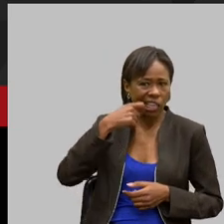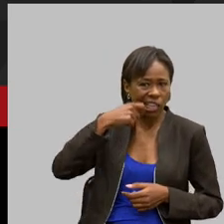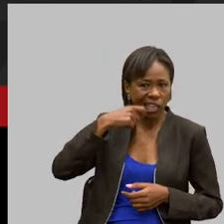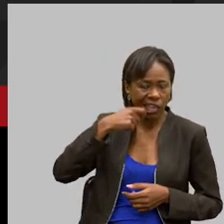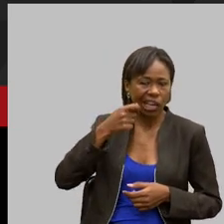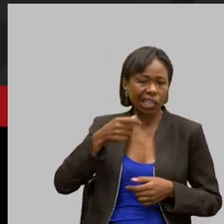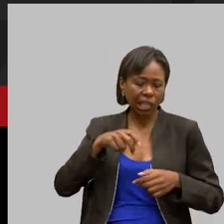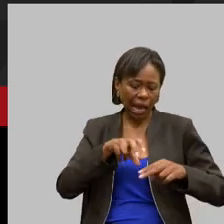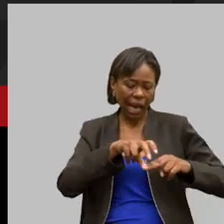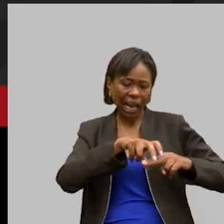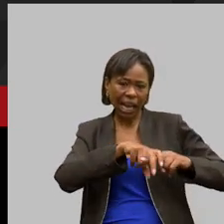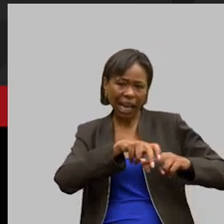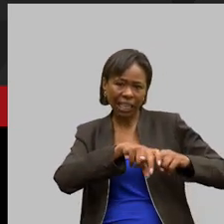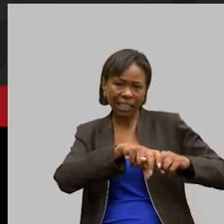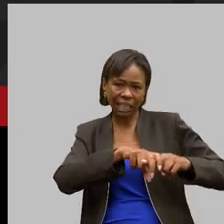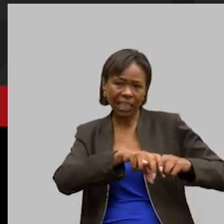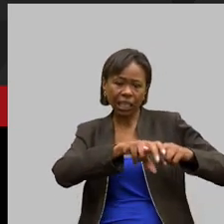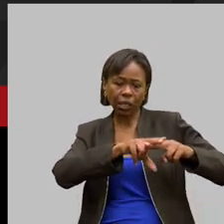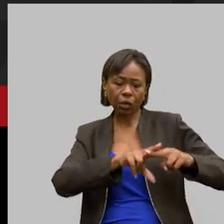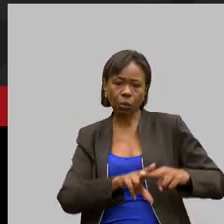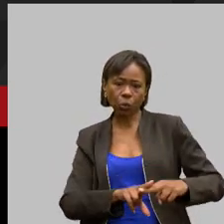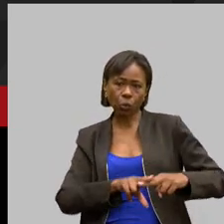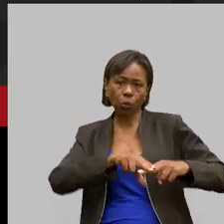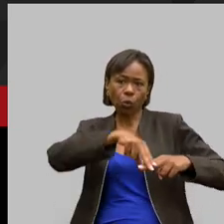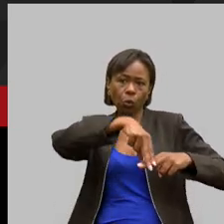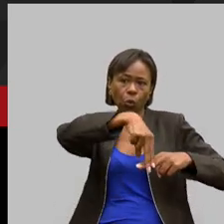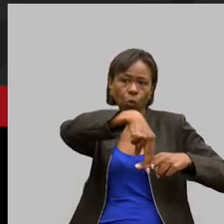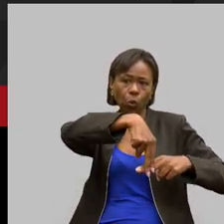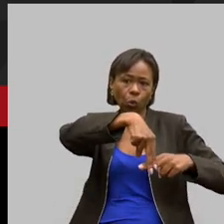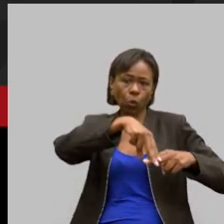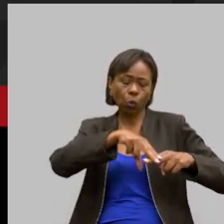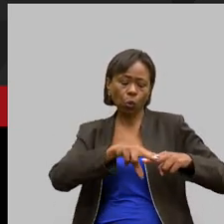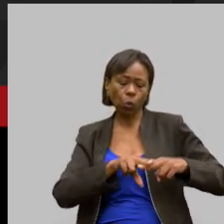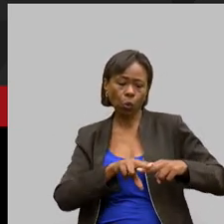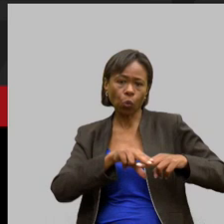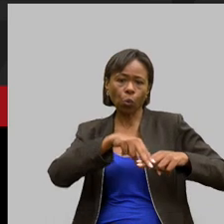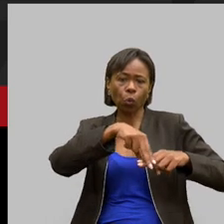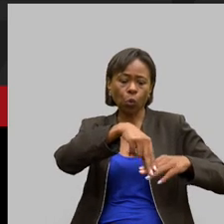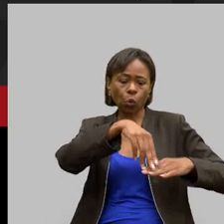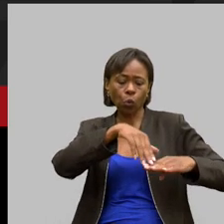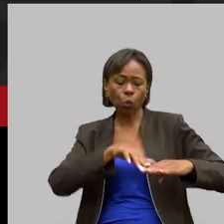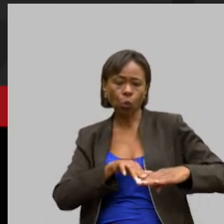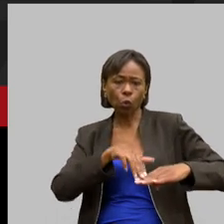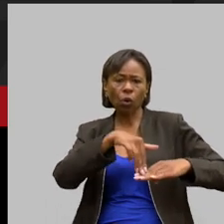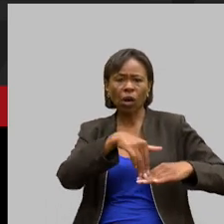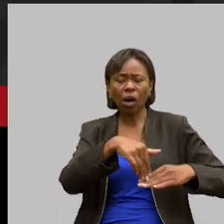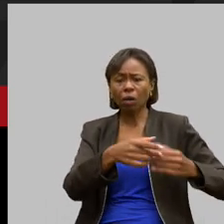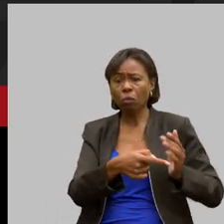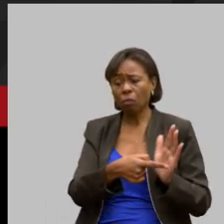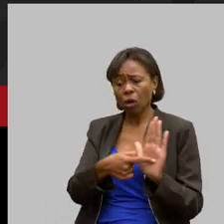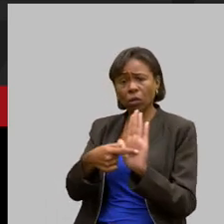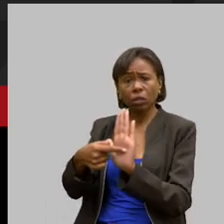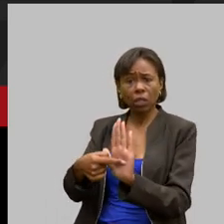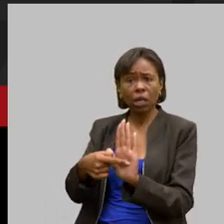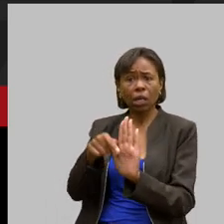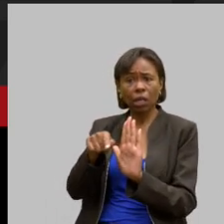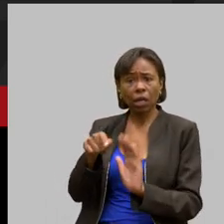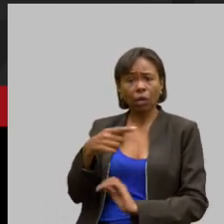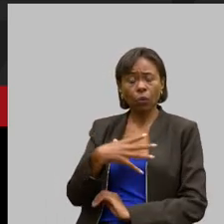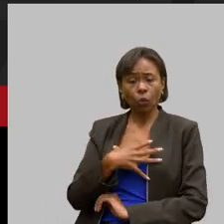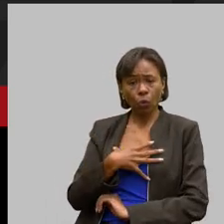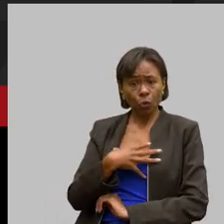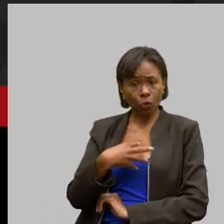a cadeira o subir o descer então isso vai familiarizando o paciente com aquele ambiente odontológico